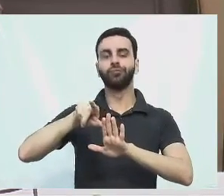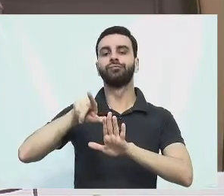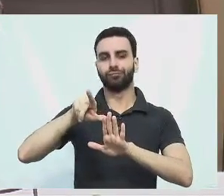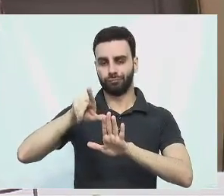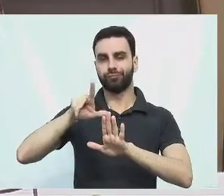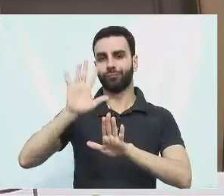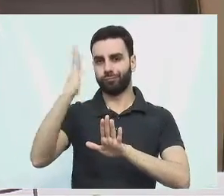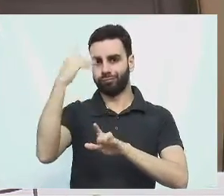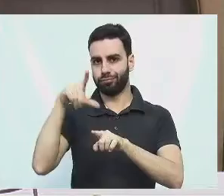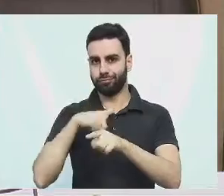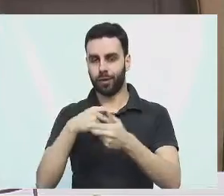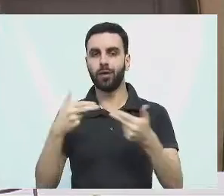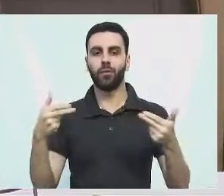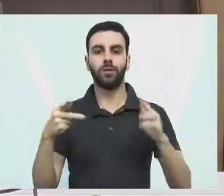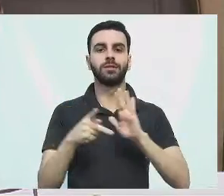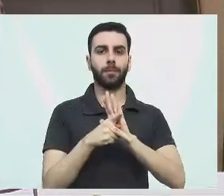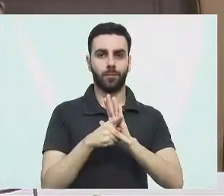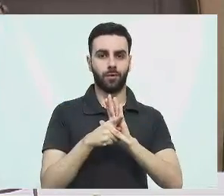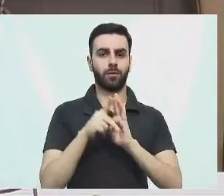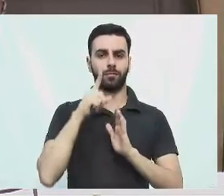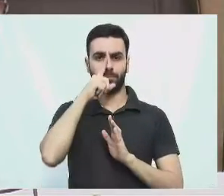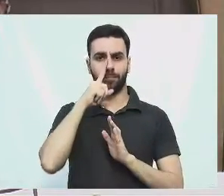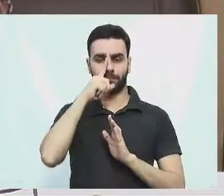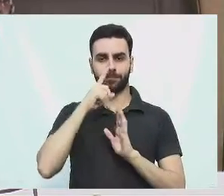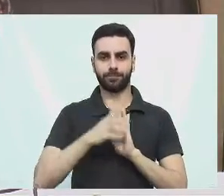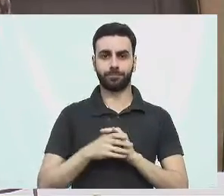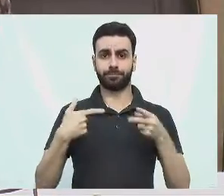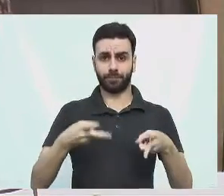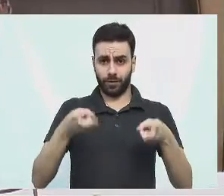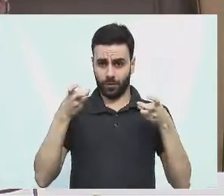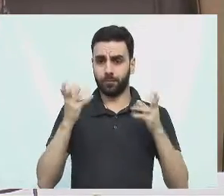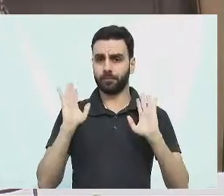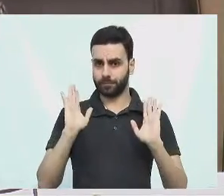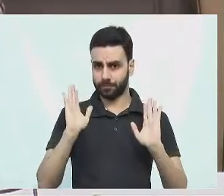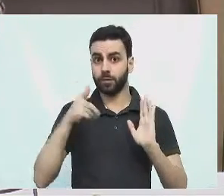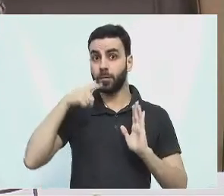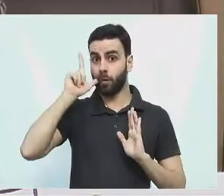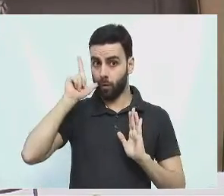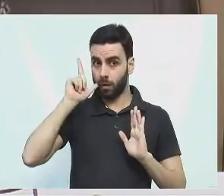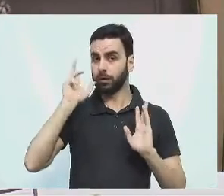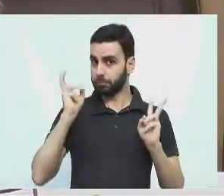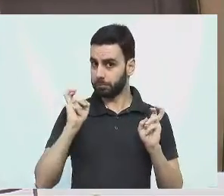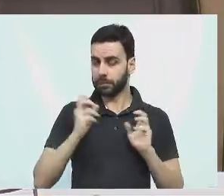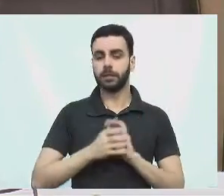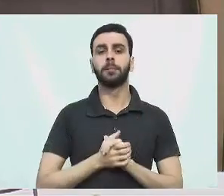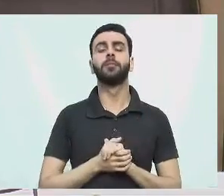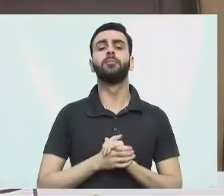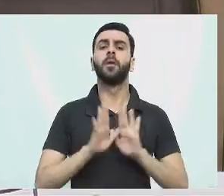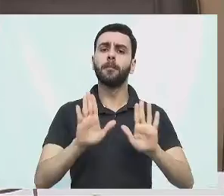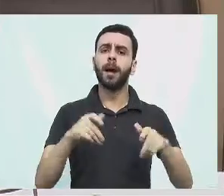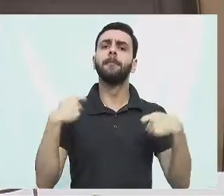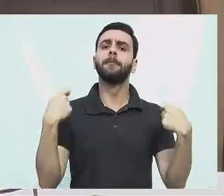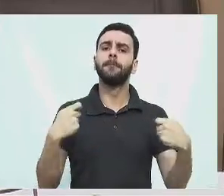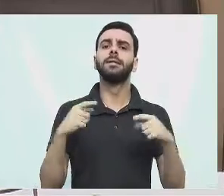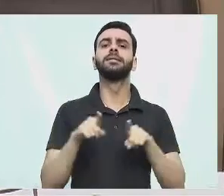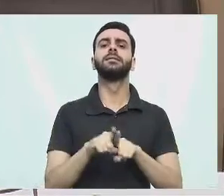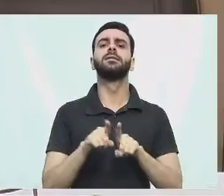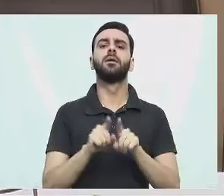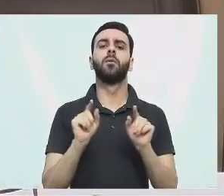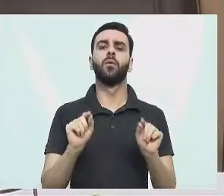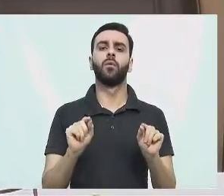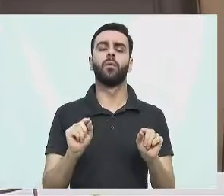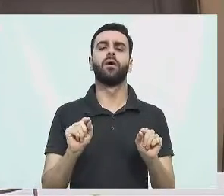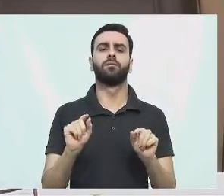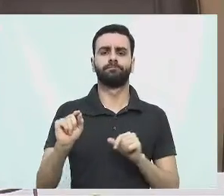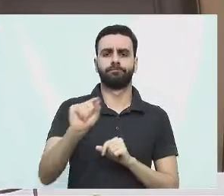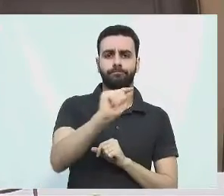a politicagem eleitoral. É uma avaliação que eu faço depois da apresentação de ontem. Mas precisamos, colega vereador Sávio